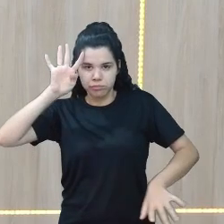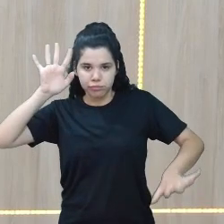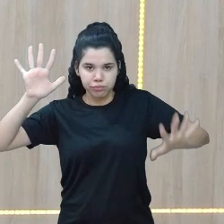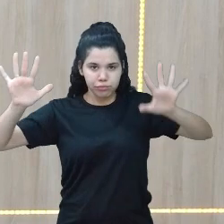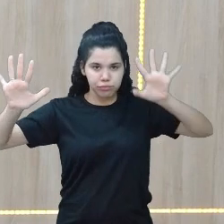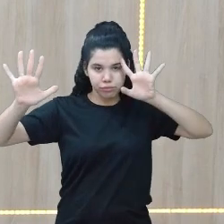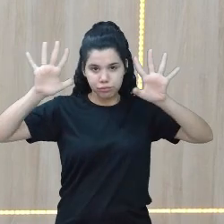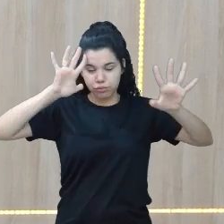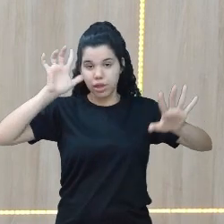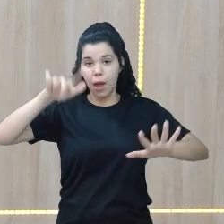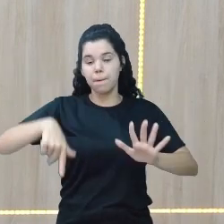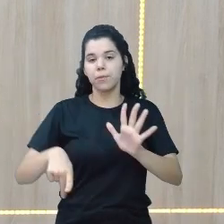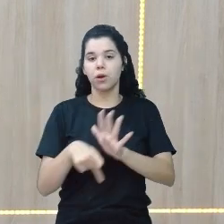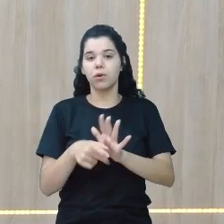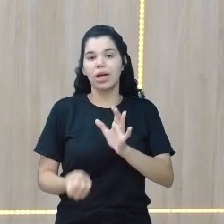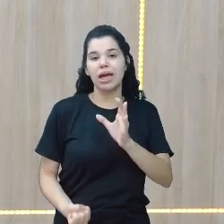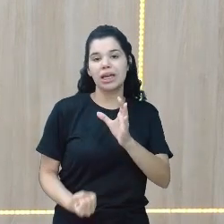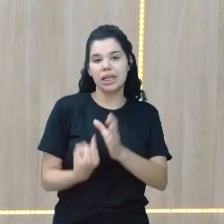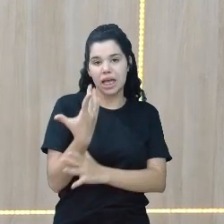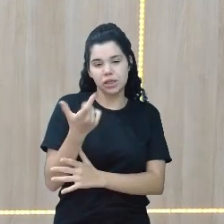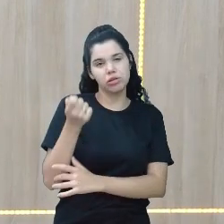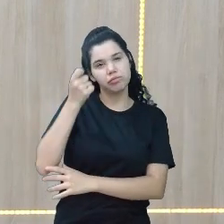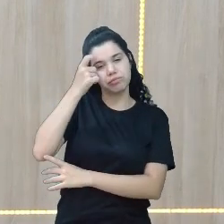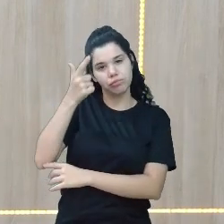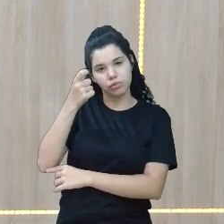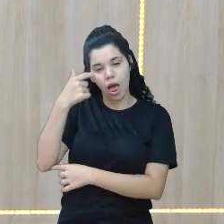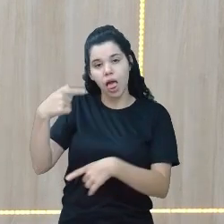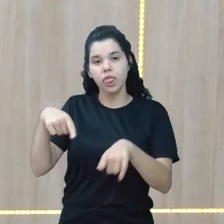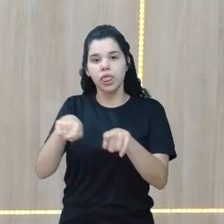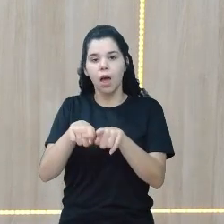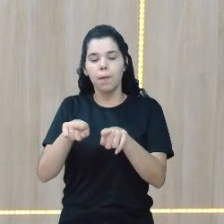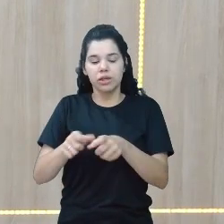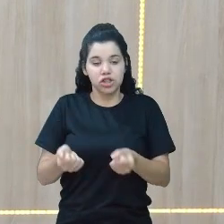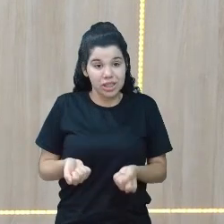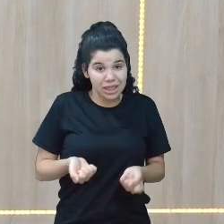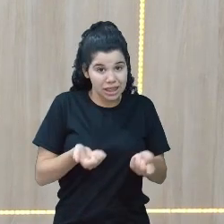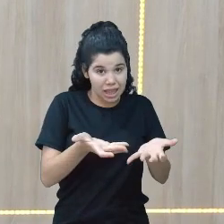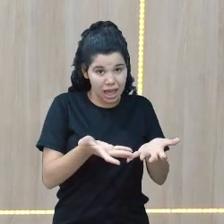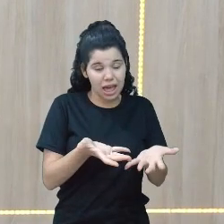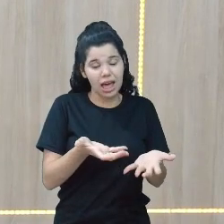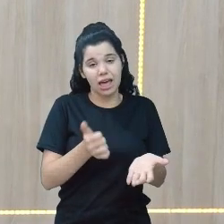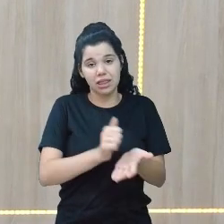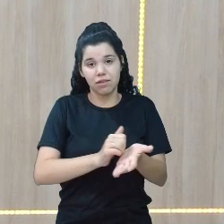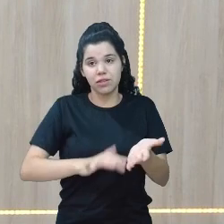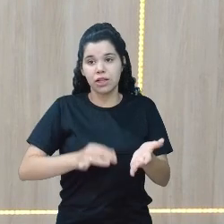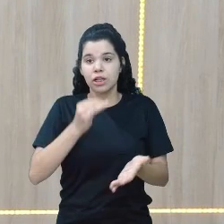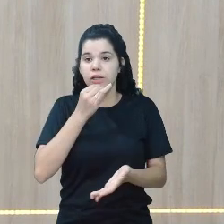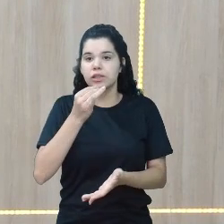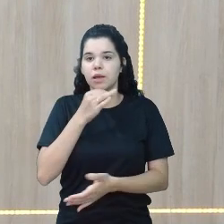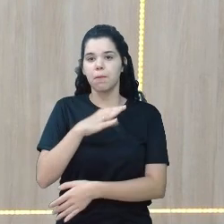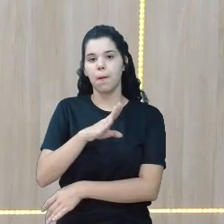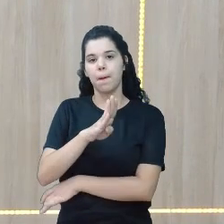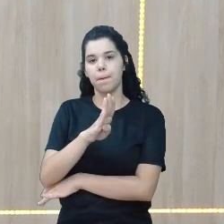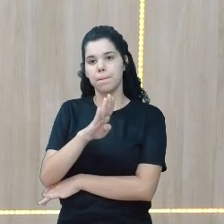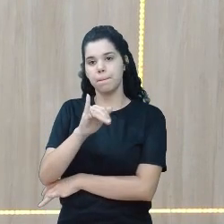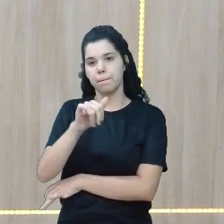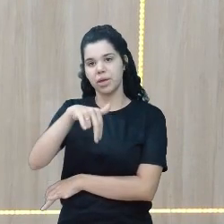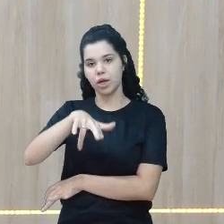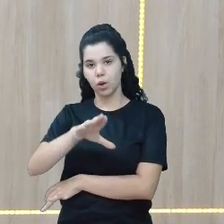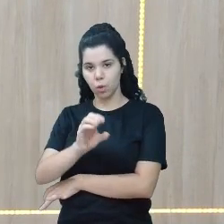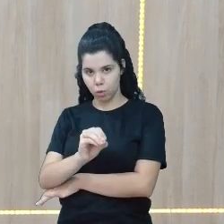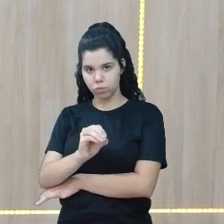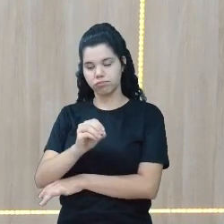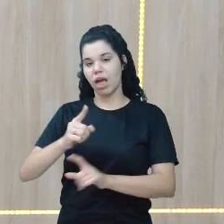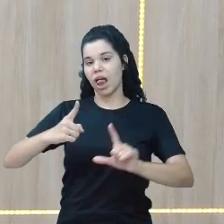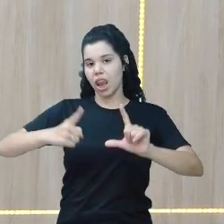gente fala de construção de hipóteses. E aí, quando a gente disponibiliza uma atividade, por exemplo, como o bingo das letras, né, a gente tem